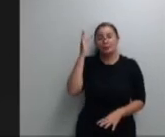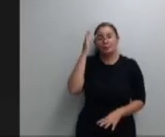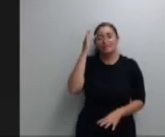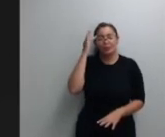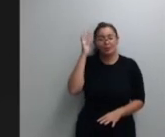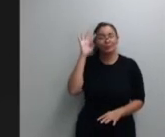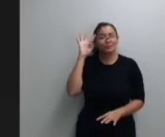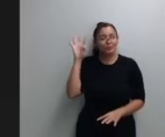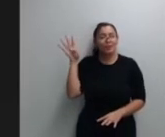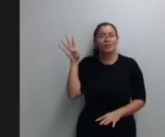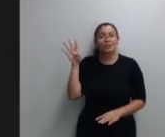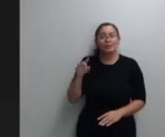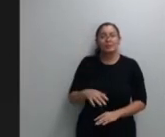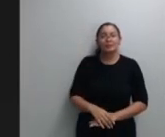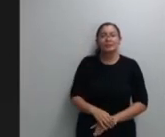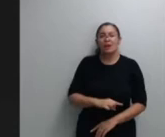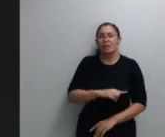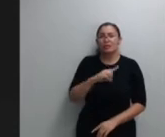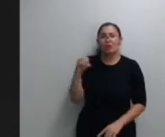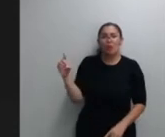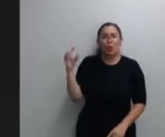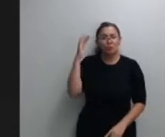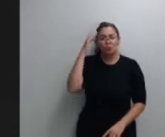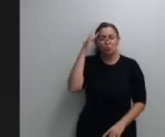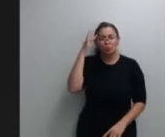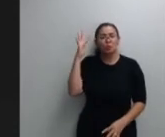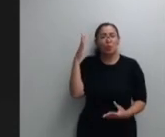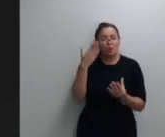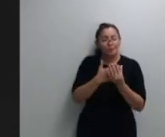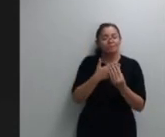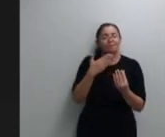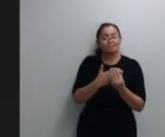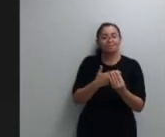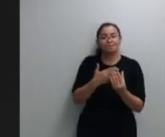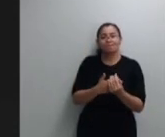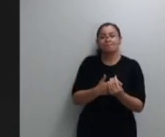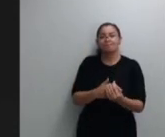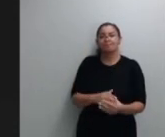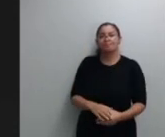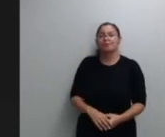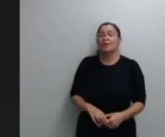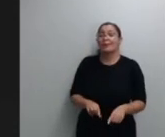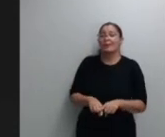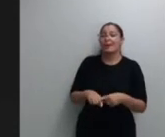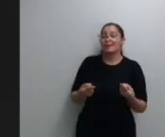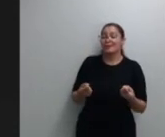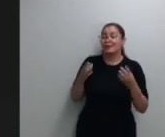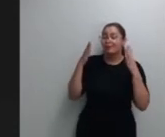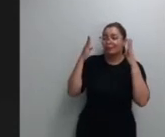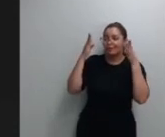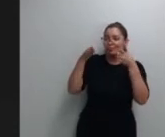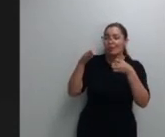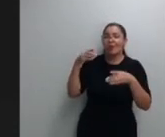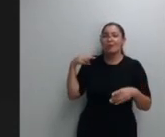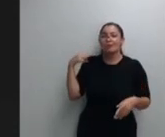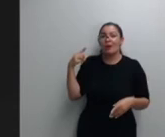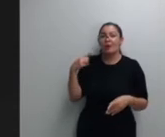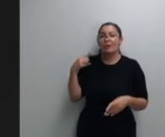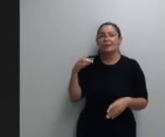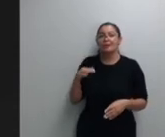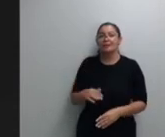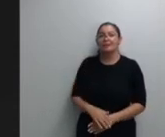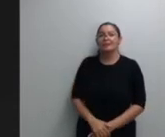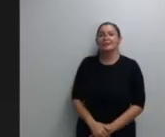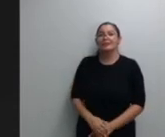memória a primeira ata de 2015 e depois a situação em 2016 mas em atenção aos ilustres advogados e para que a memória não venha